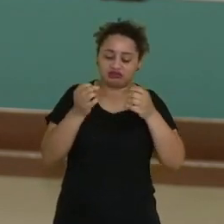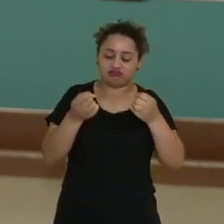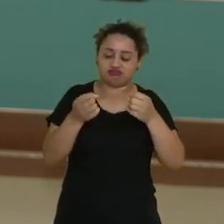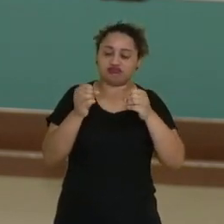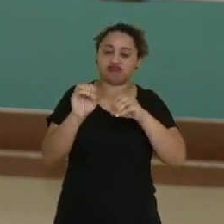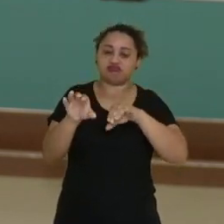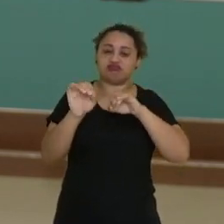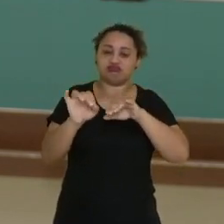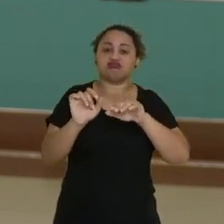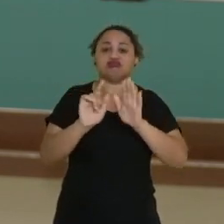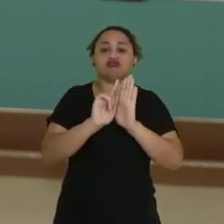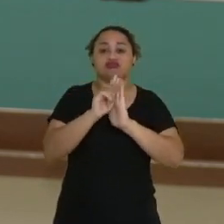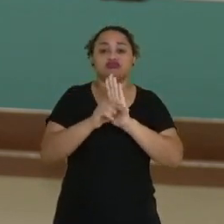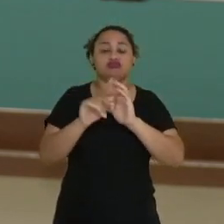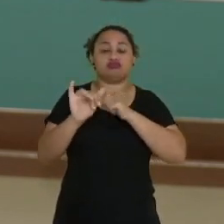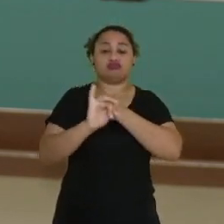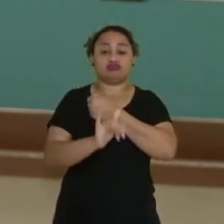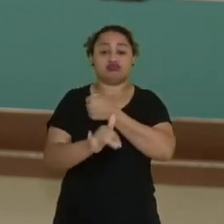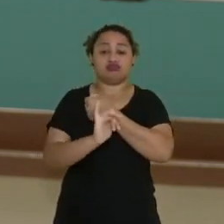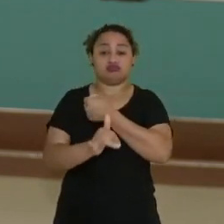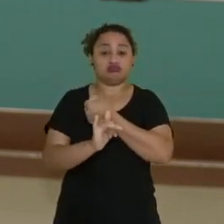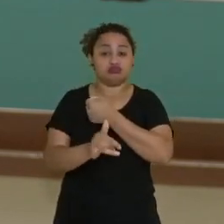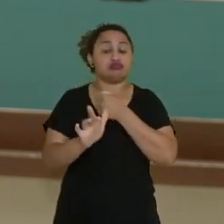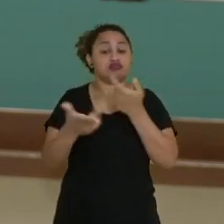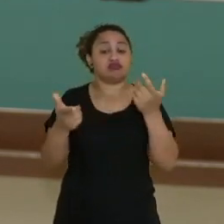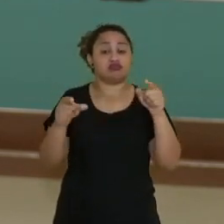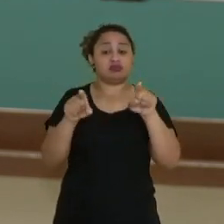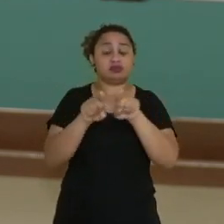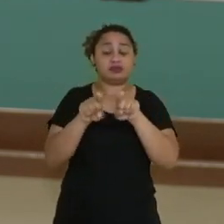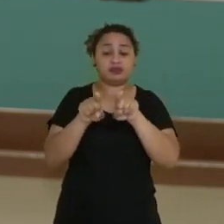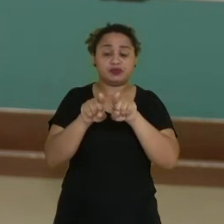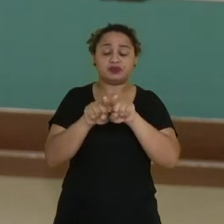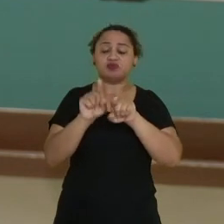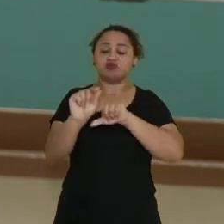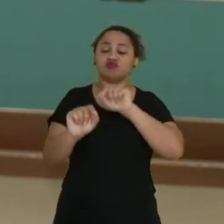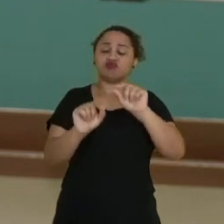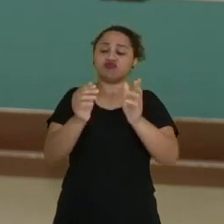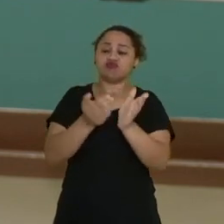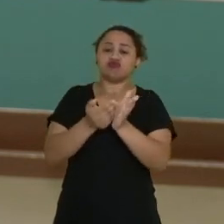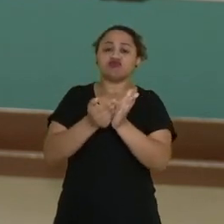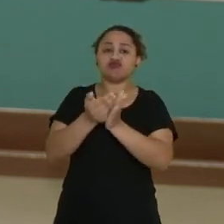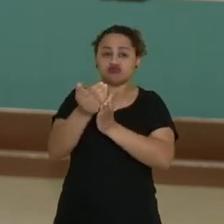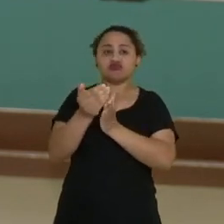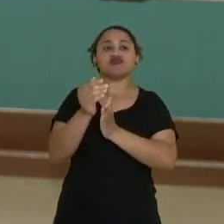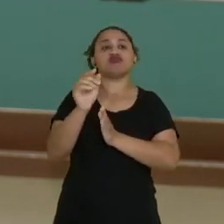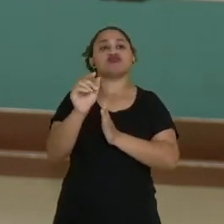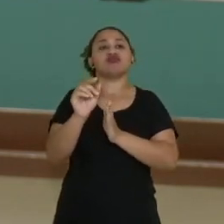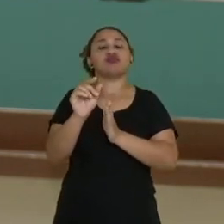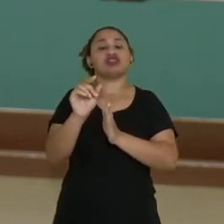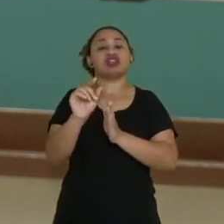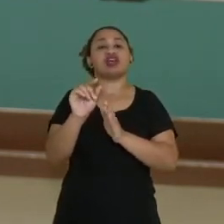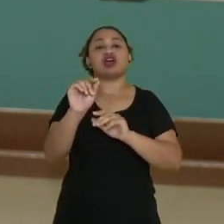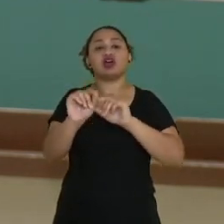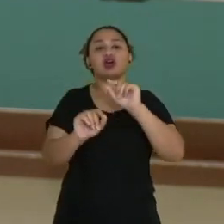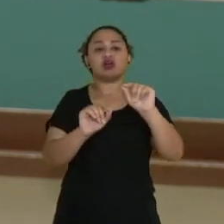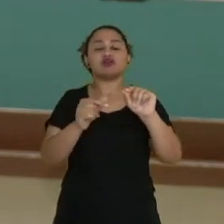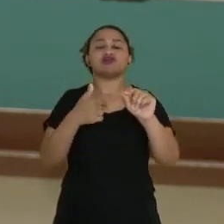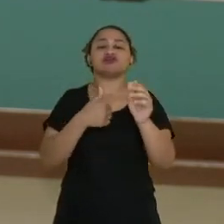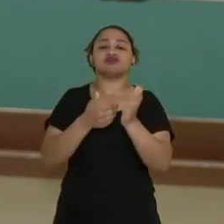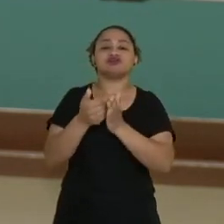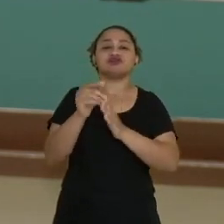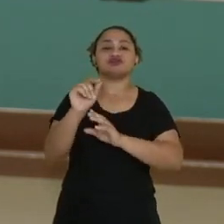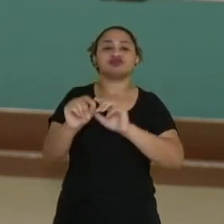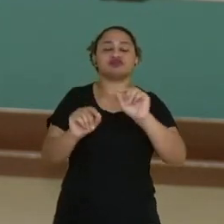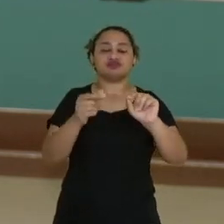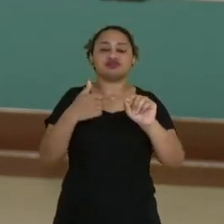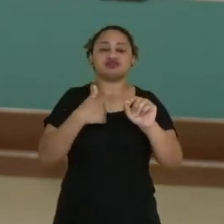crônica, né? E aí ela começa dizendo que começaram a sair dos olhos e ir para o papel.